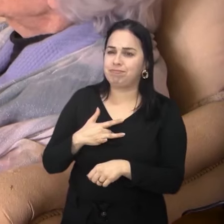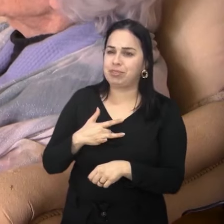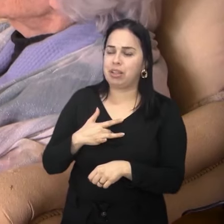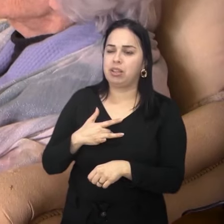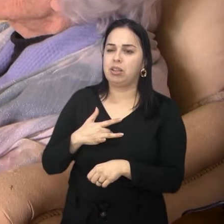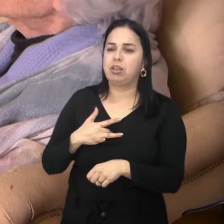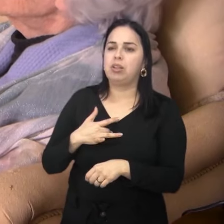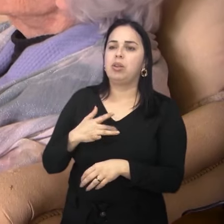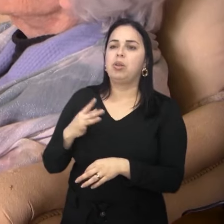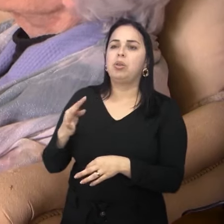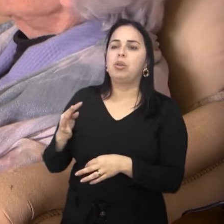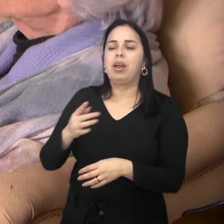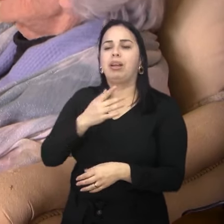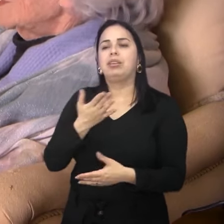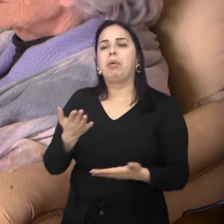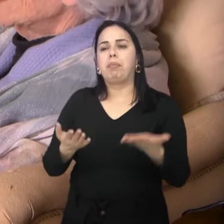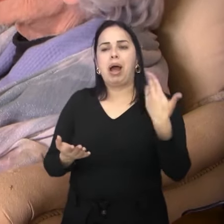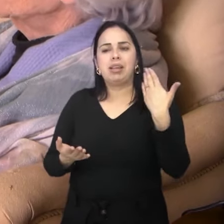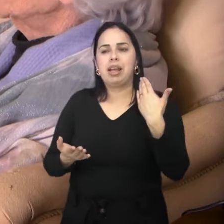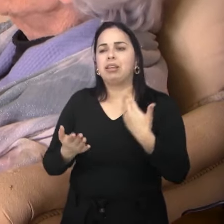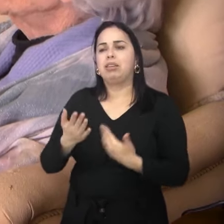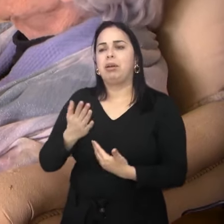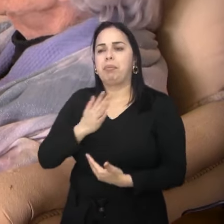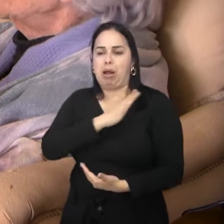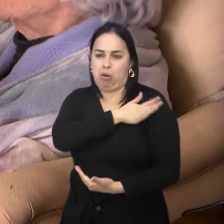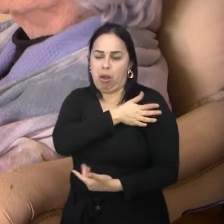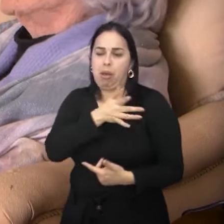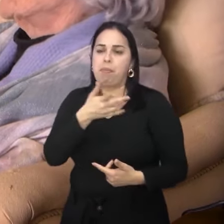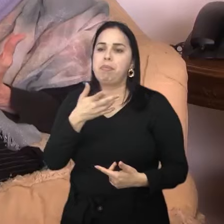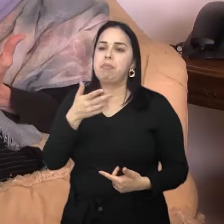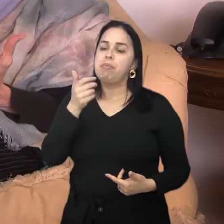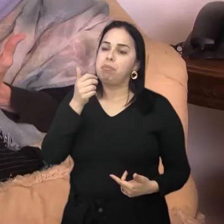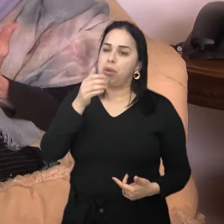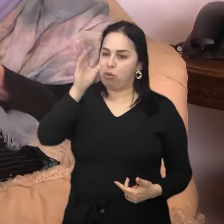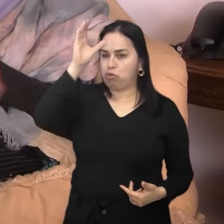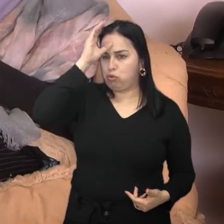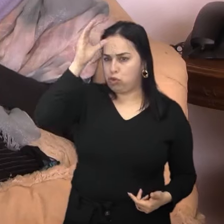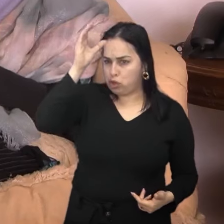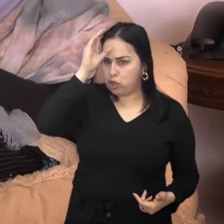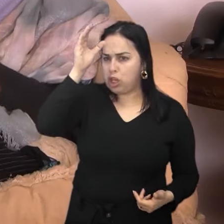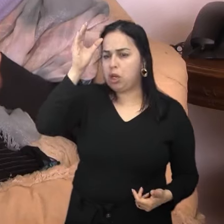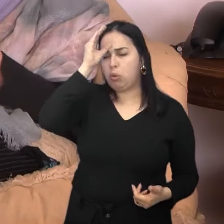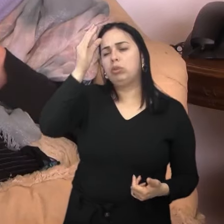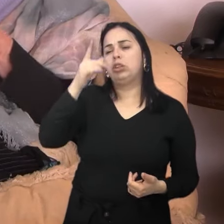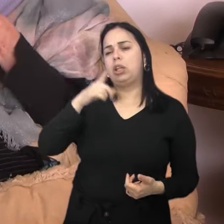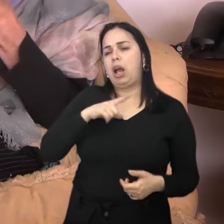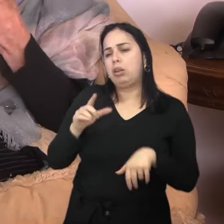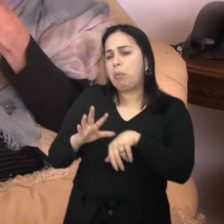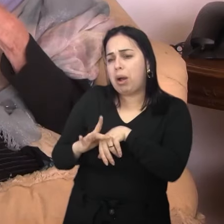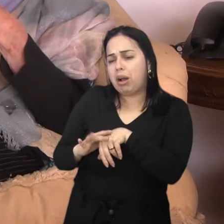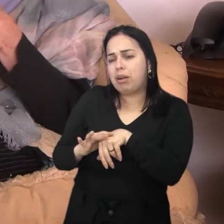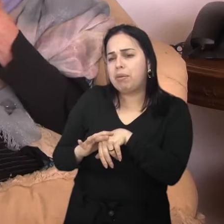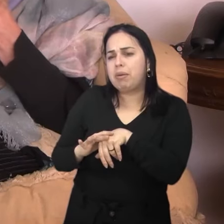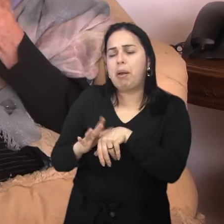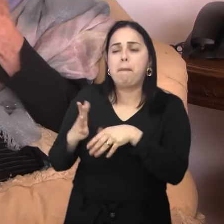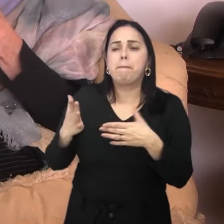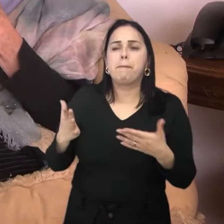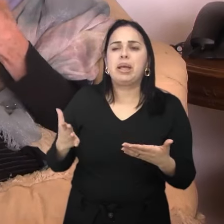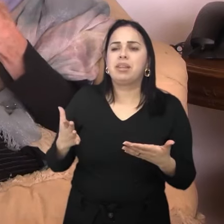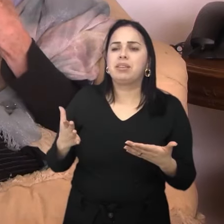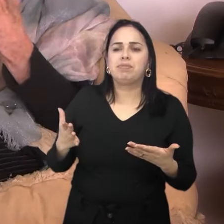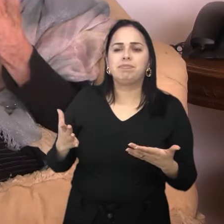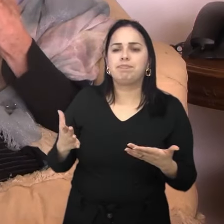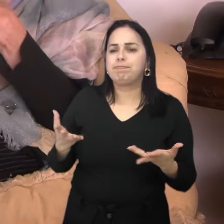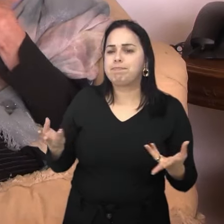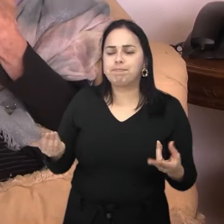tuberculose, não era tratado desse jeito lá na minha casa. Minha mãe tinha um irmão tuberculoso que acompanhava aqui tudo. Então